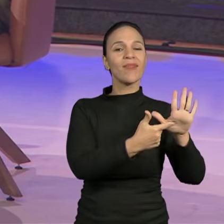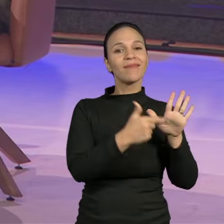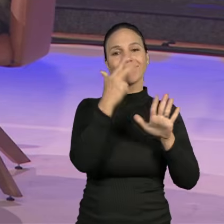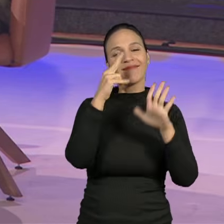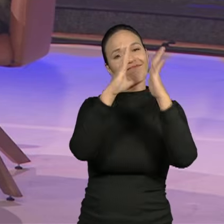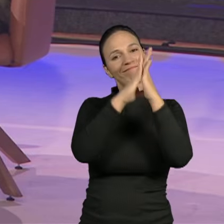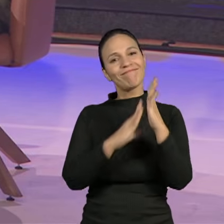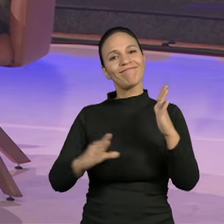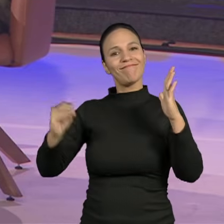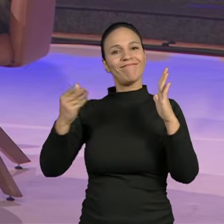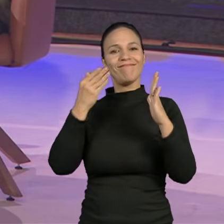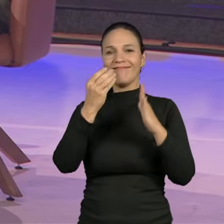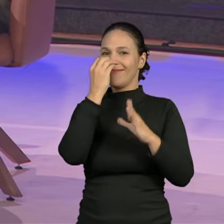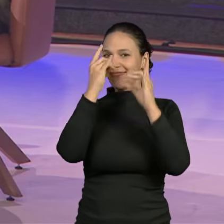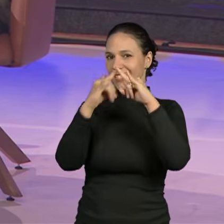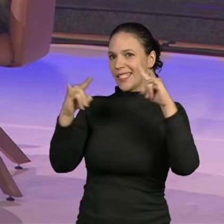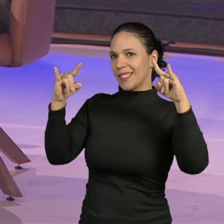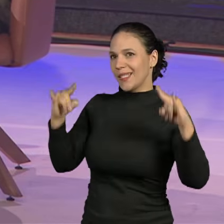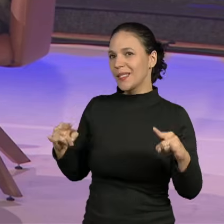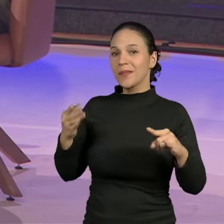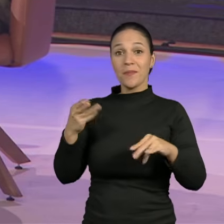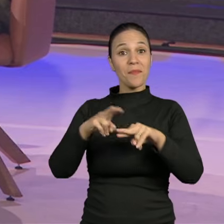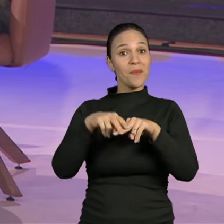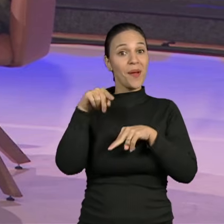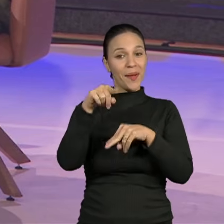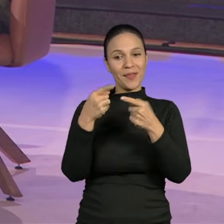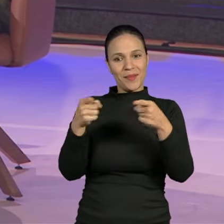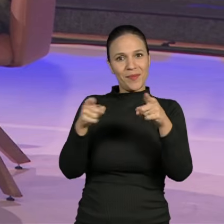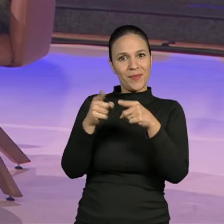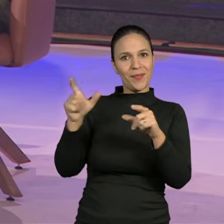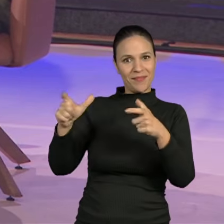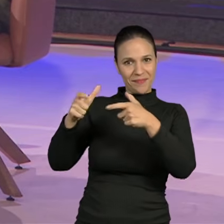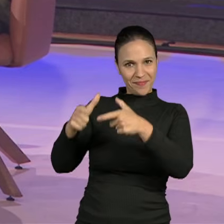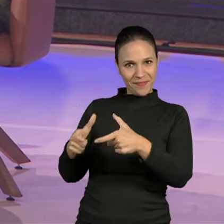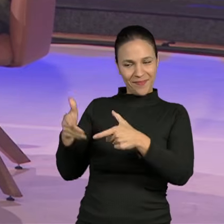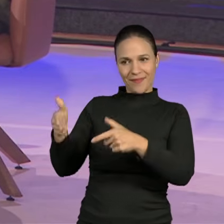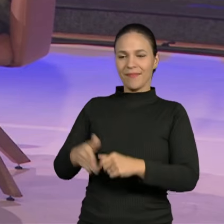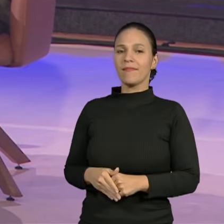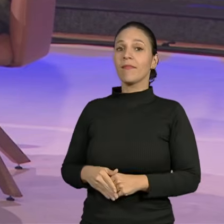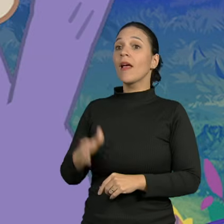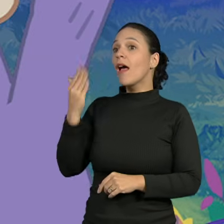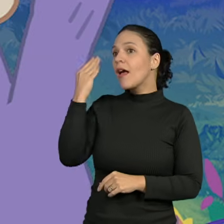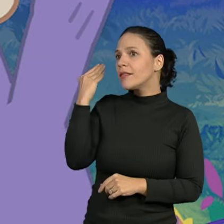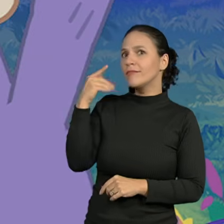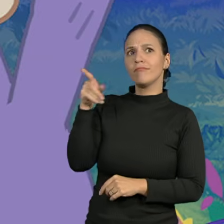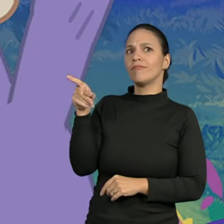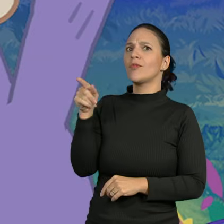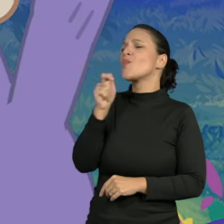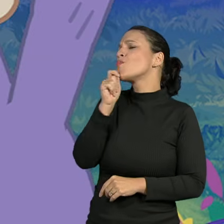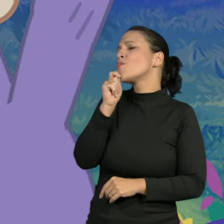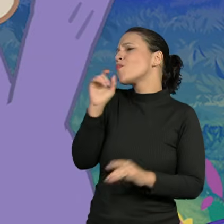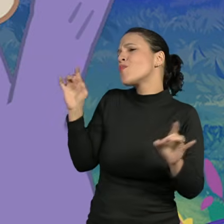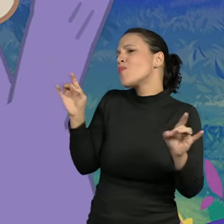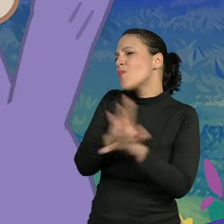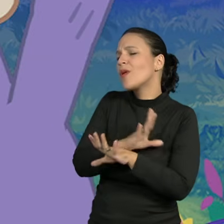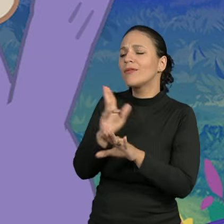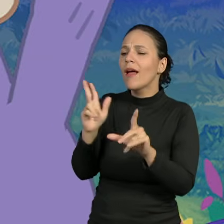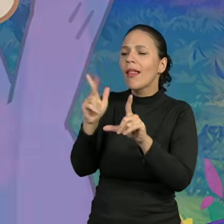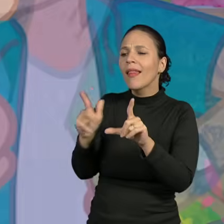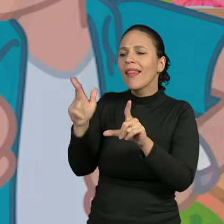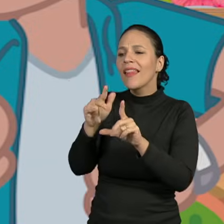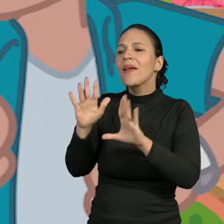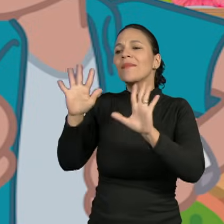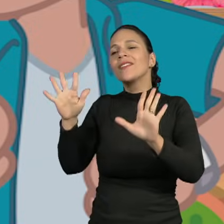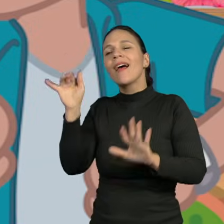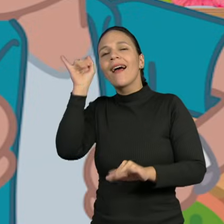nesse universo do circo por conta desse disco. E ele não era Bita ainda, ele tinha sido desenhado lá, mas ele já estava